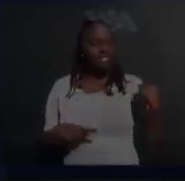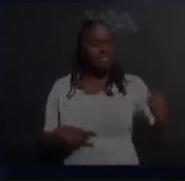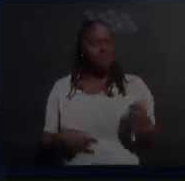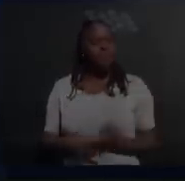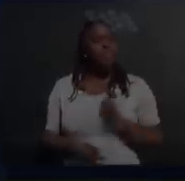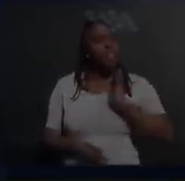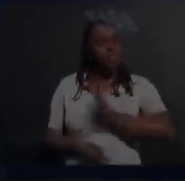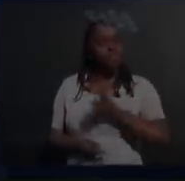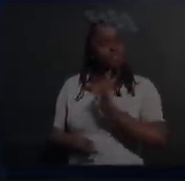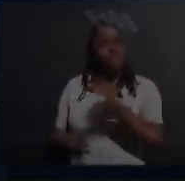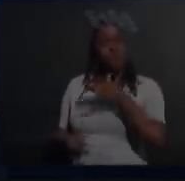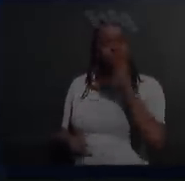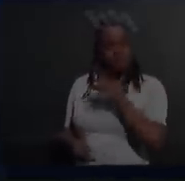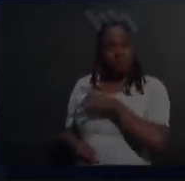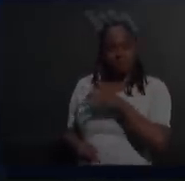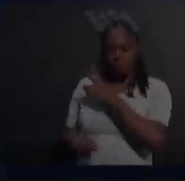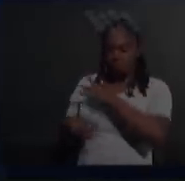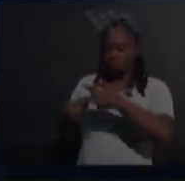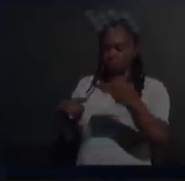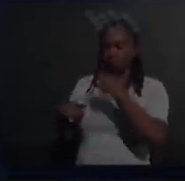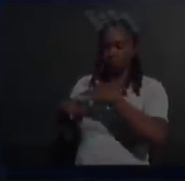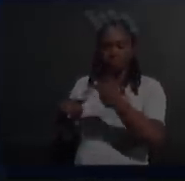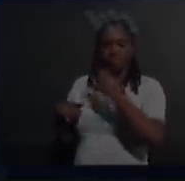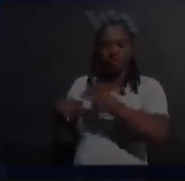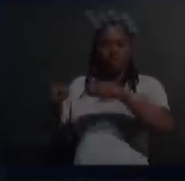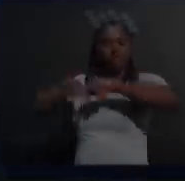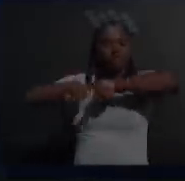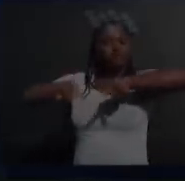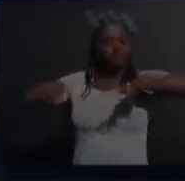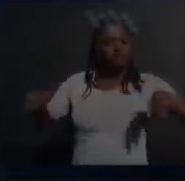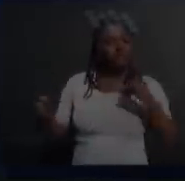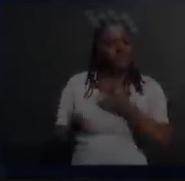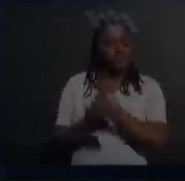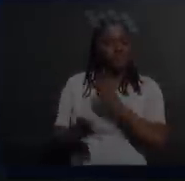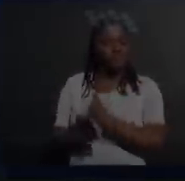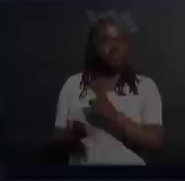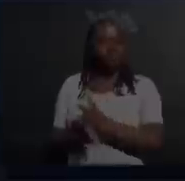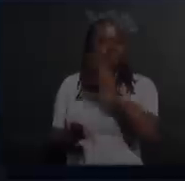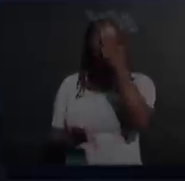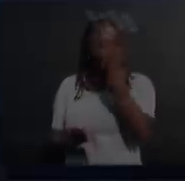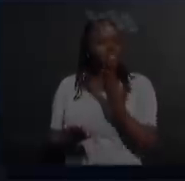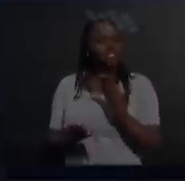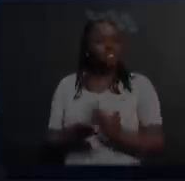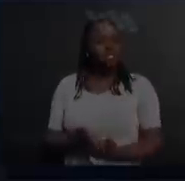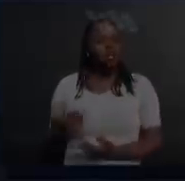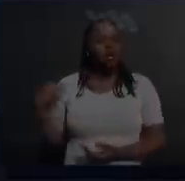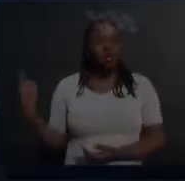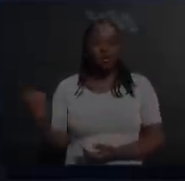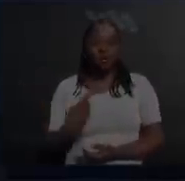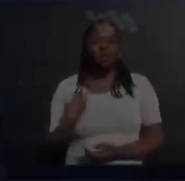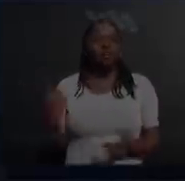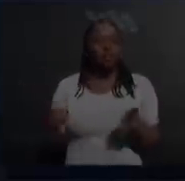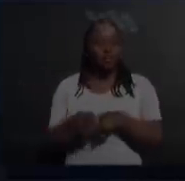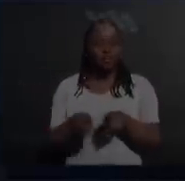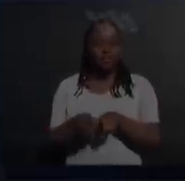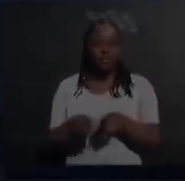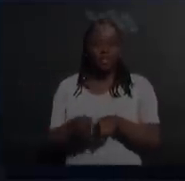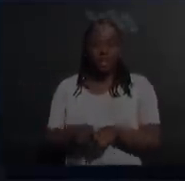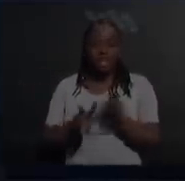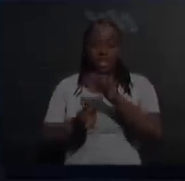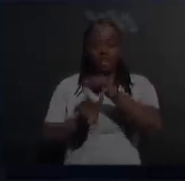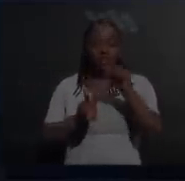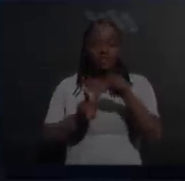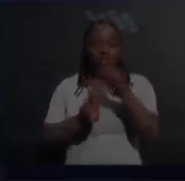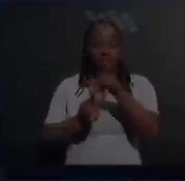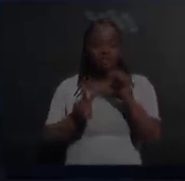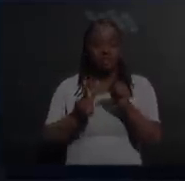Eu já venci vários medos na minha vida e eu continuo vencendo. Acredito que todos nós nos encaixamos nessas duas